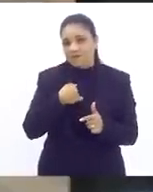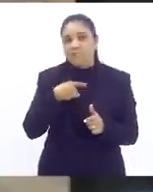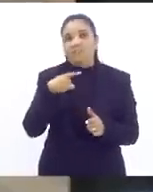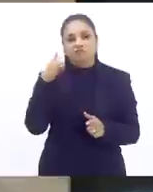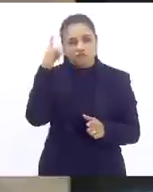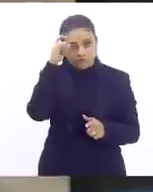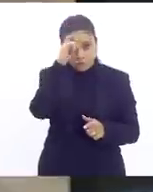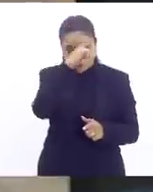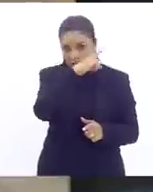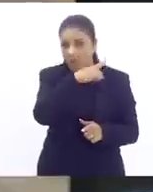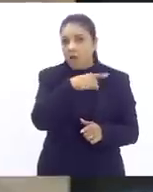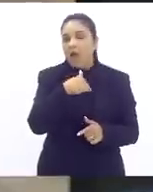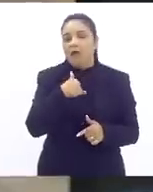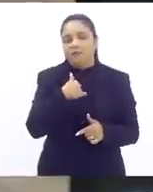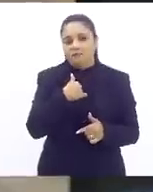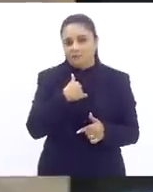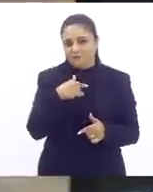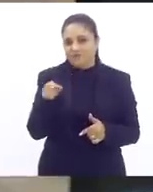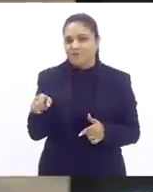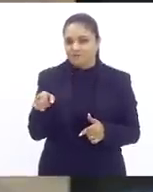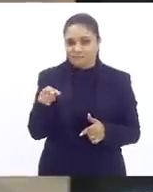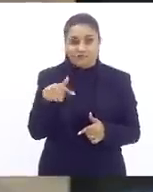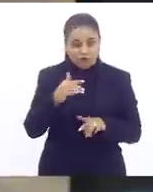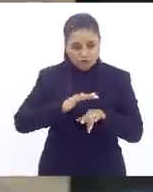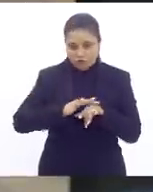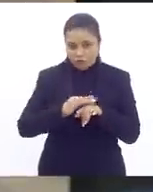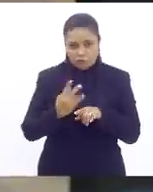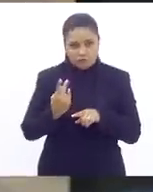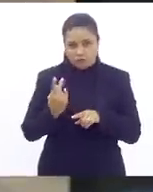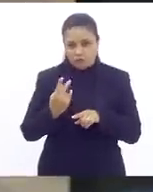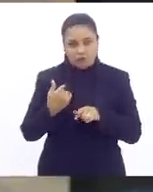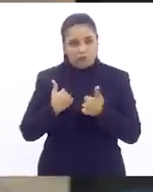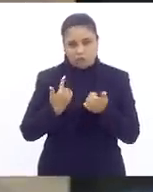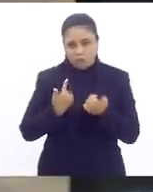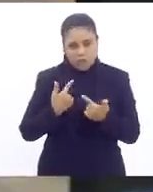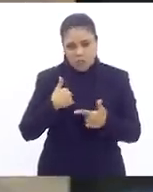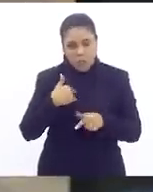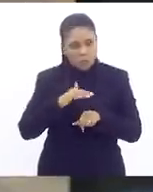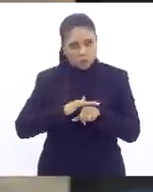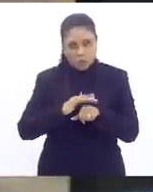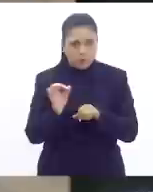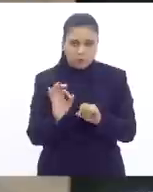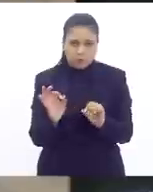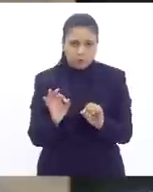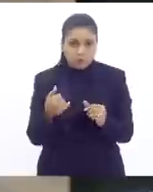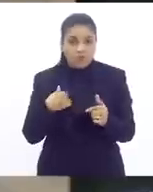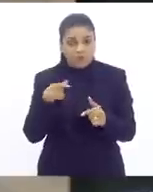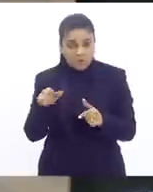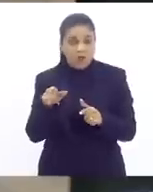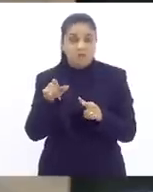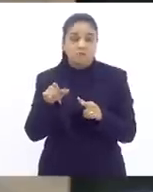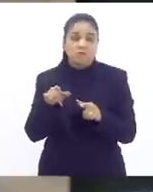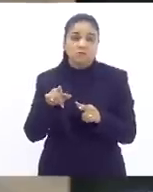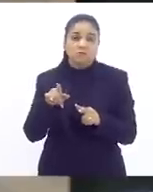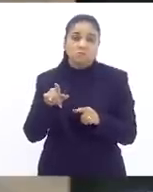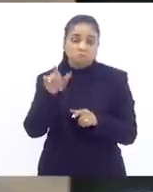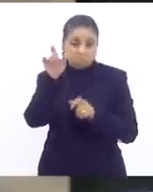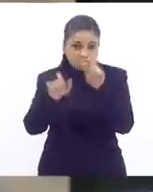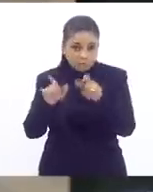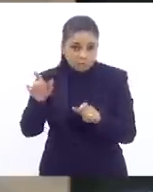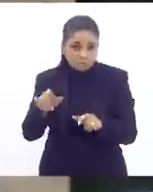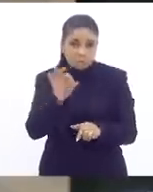dificuldades um Calvário de dúvida né de frustrações porque eles foram esquecidos